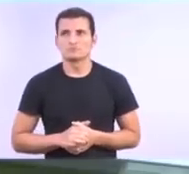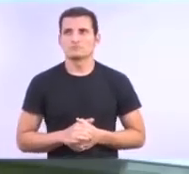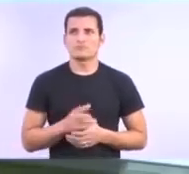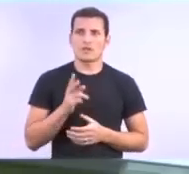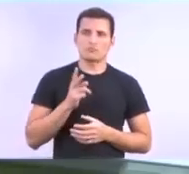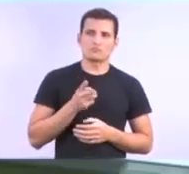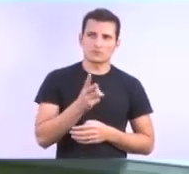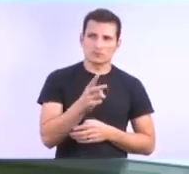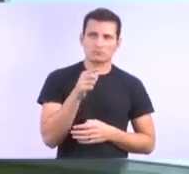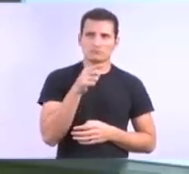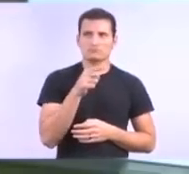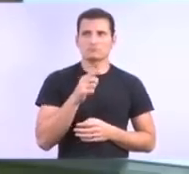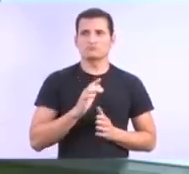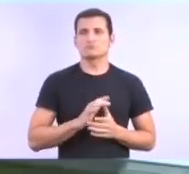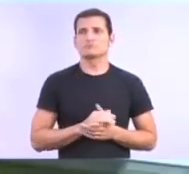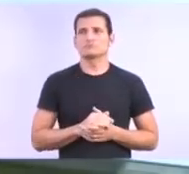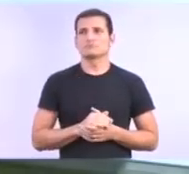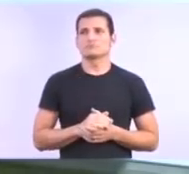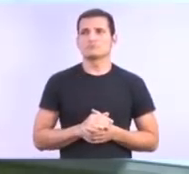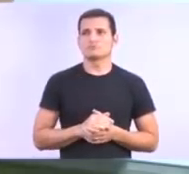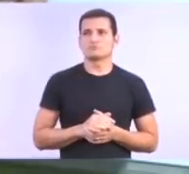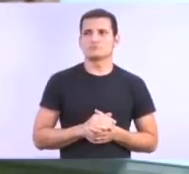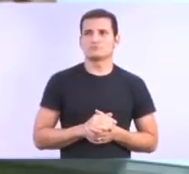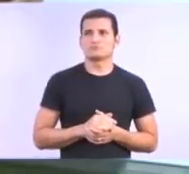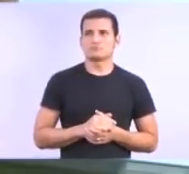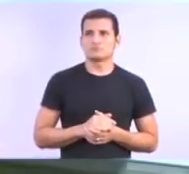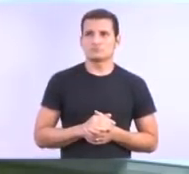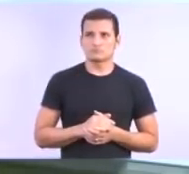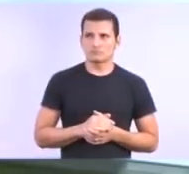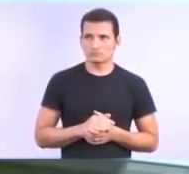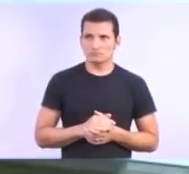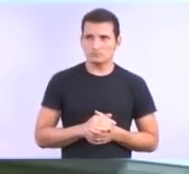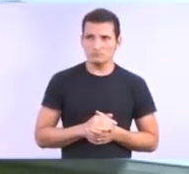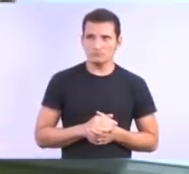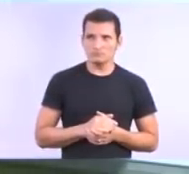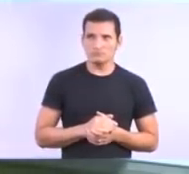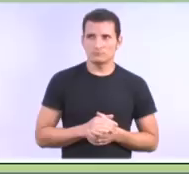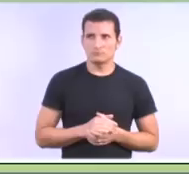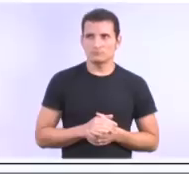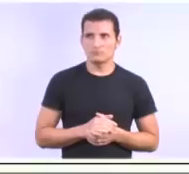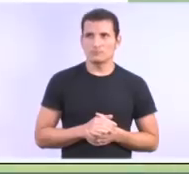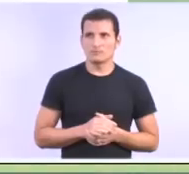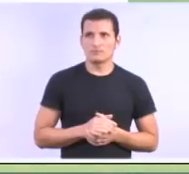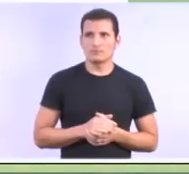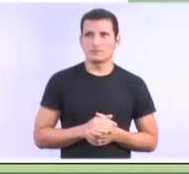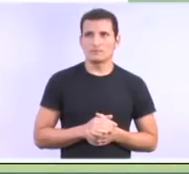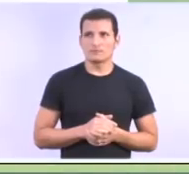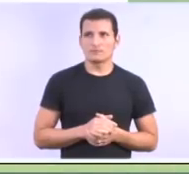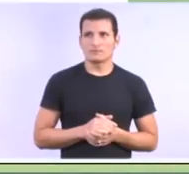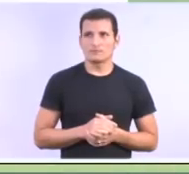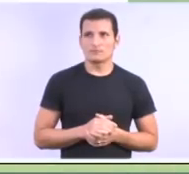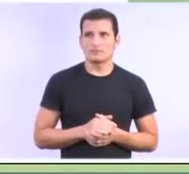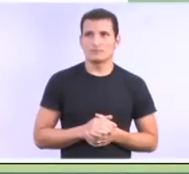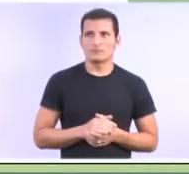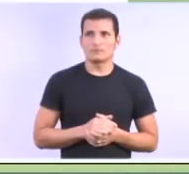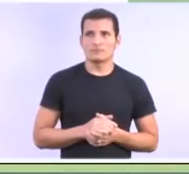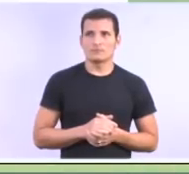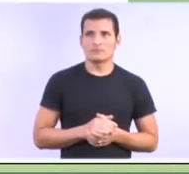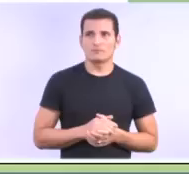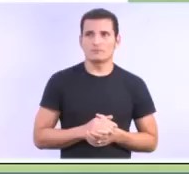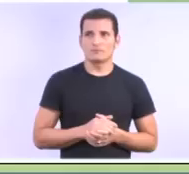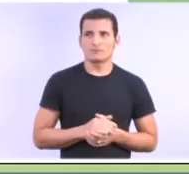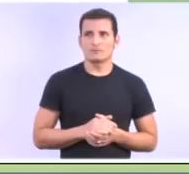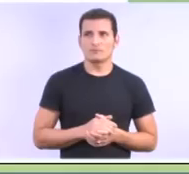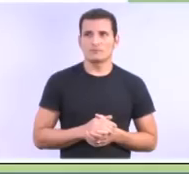sempre isso, tá? Então, se fosse o get nome, vamos aqui próximo, olha ali. Nome, como é